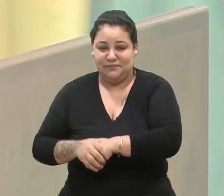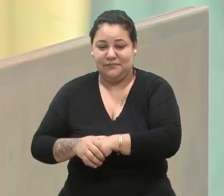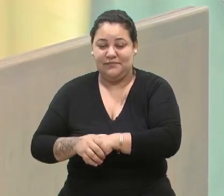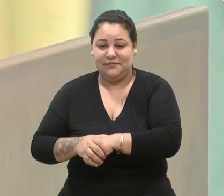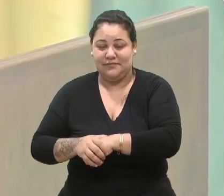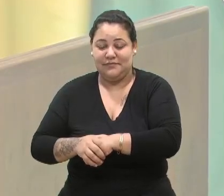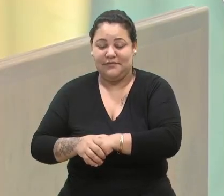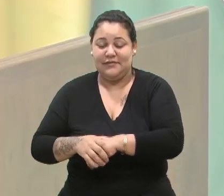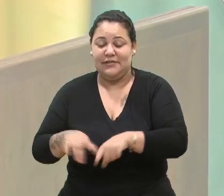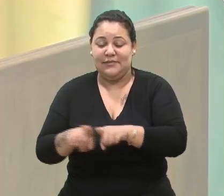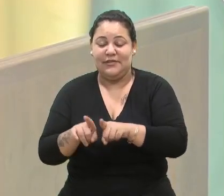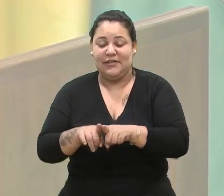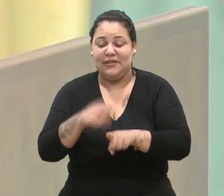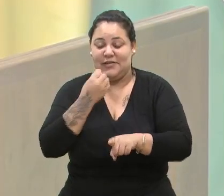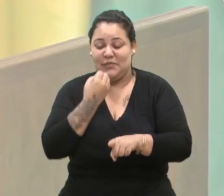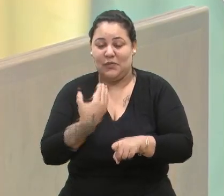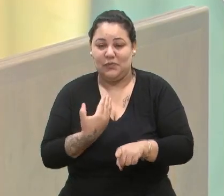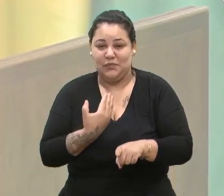mais 2